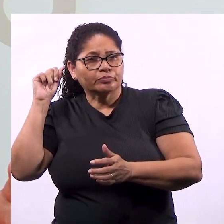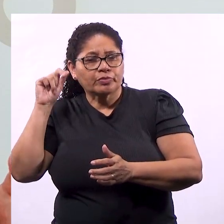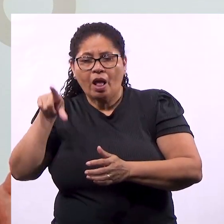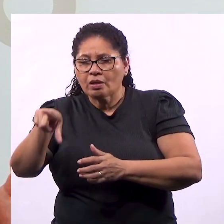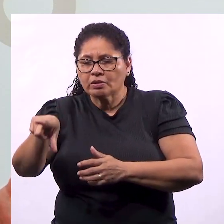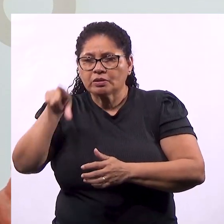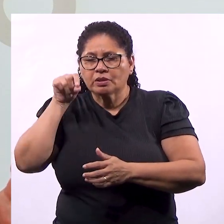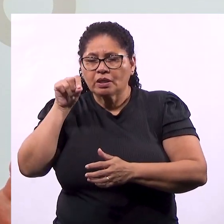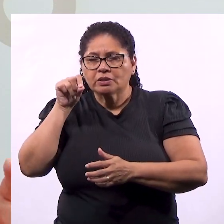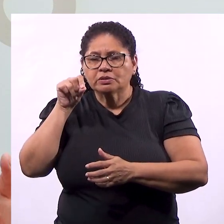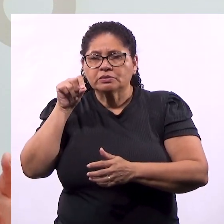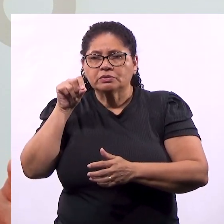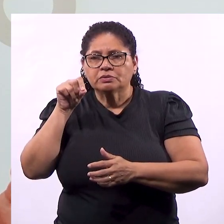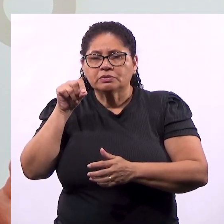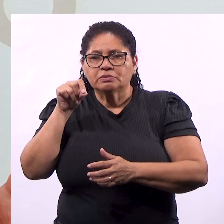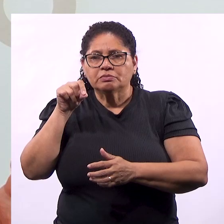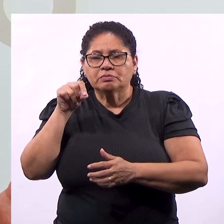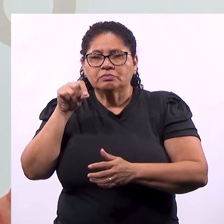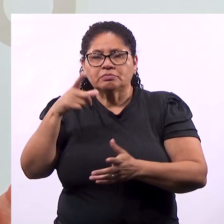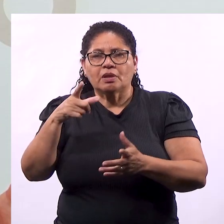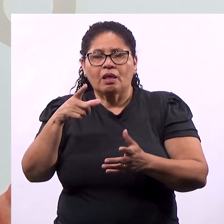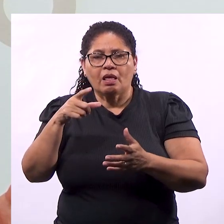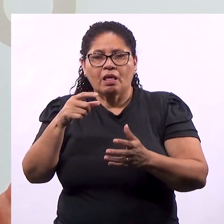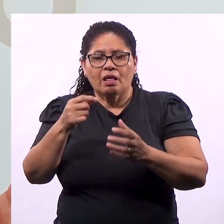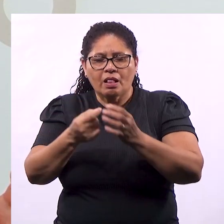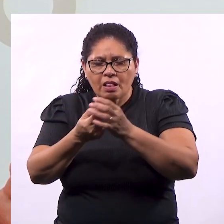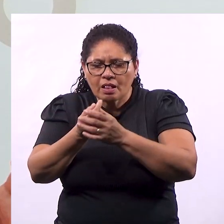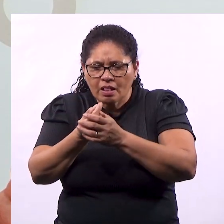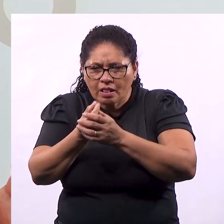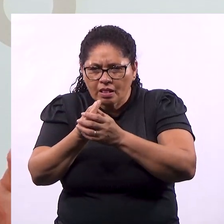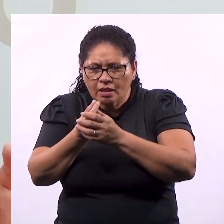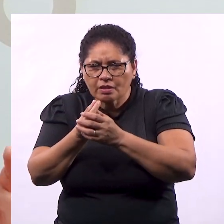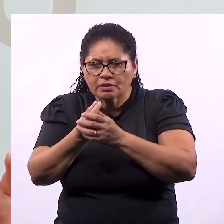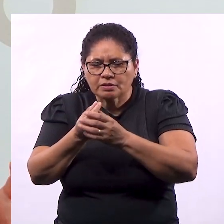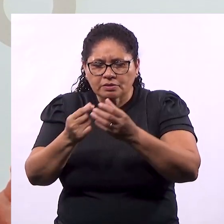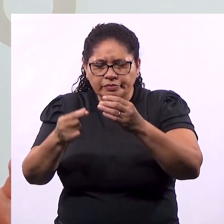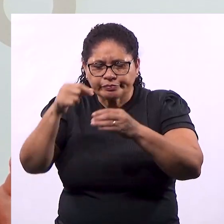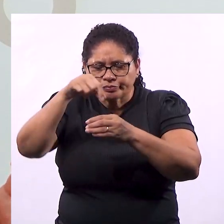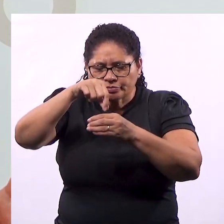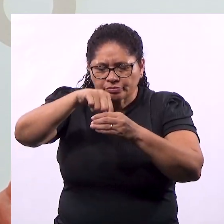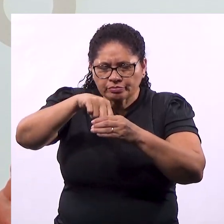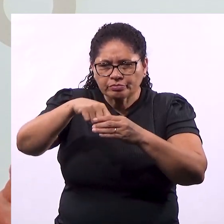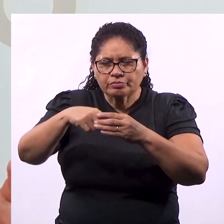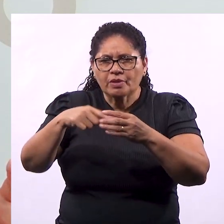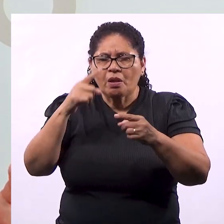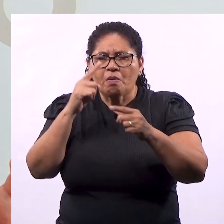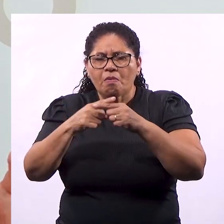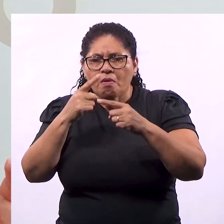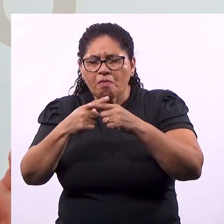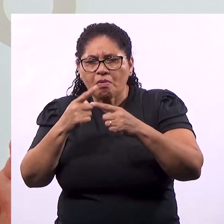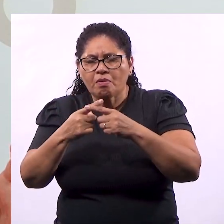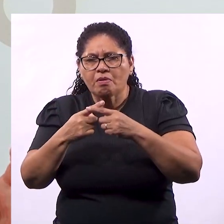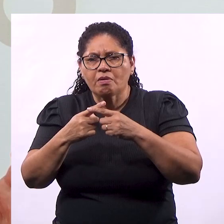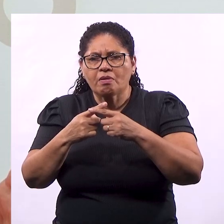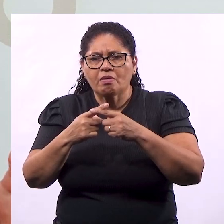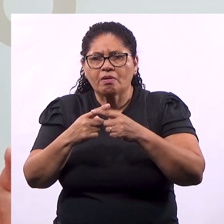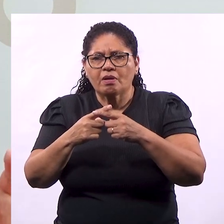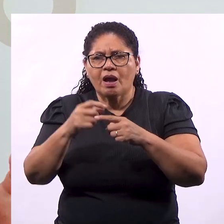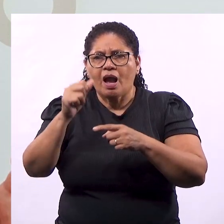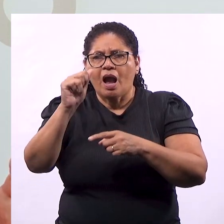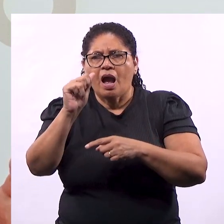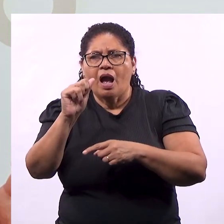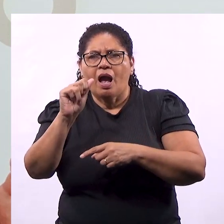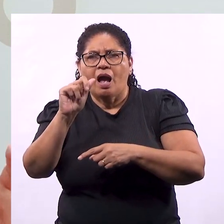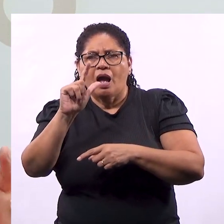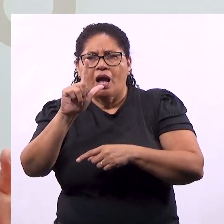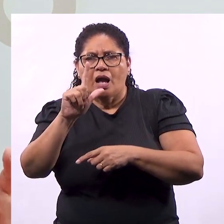ouvidos na escolha das sementes que serão plantadas E por que que essas sementes serão plantadas Por que que alguns vão